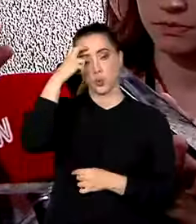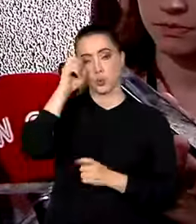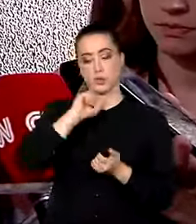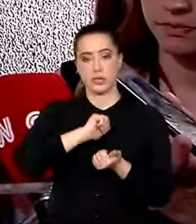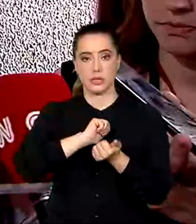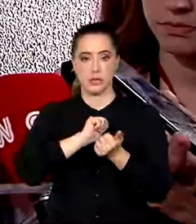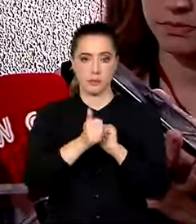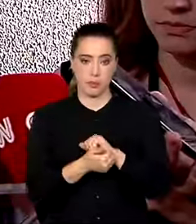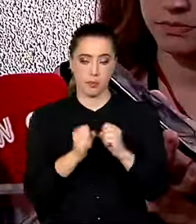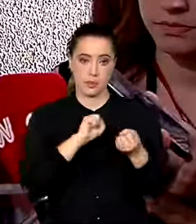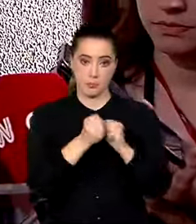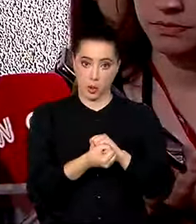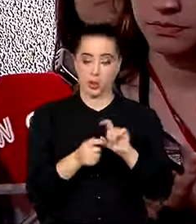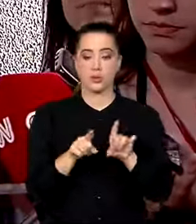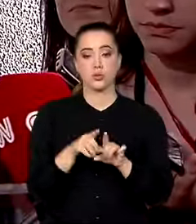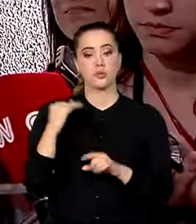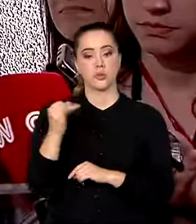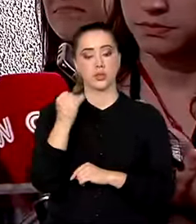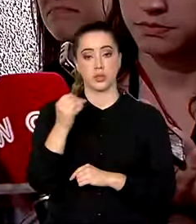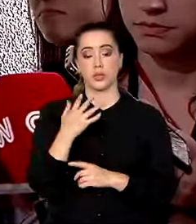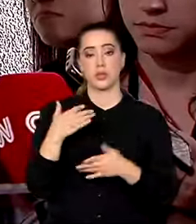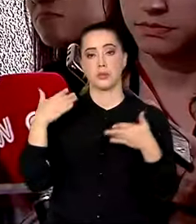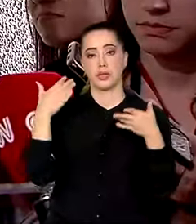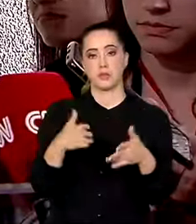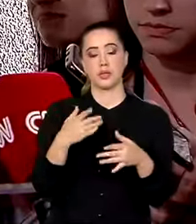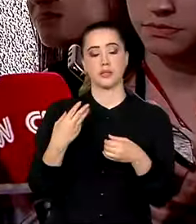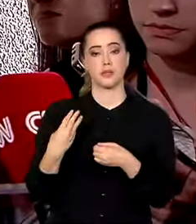segurança, que tem forte participação dos municípios das cidades grandes e médias.